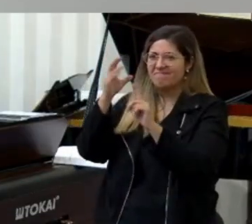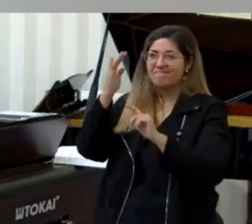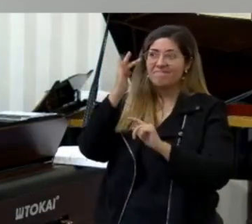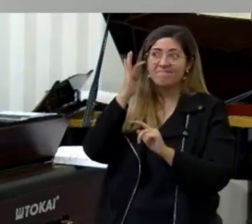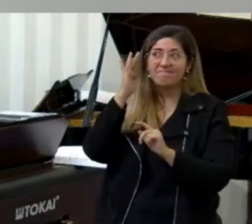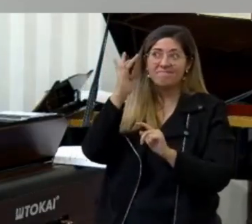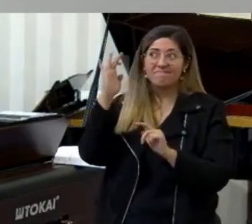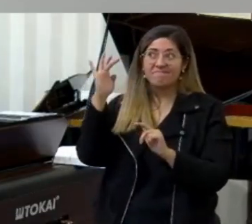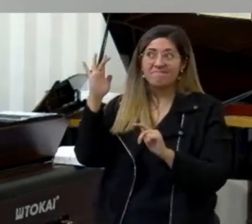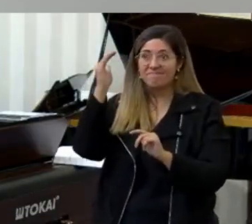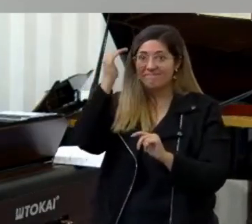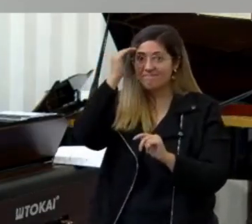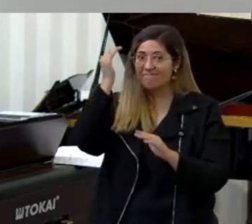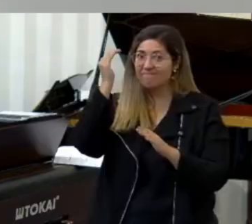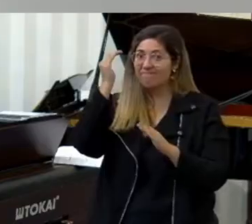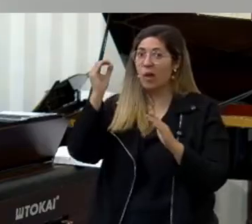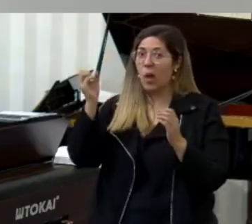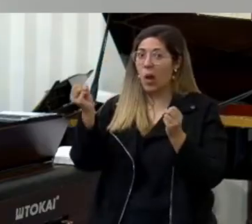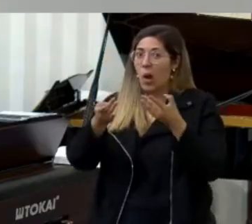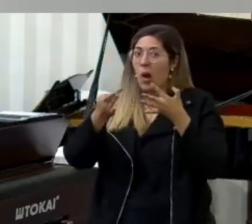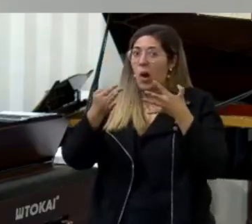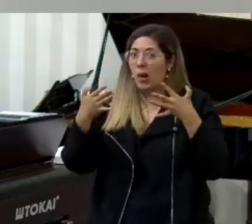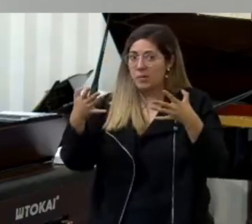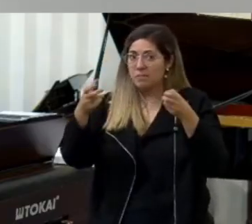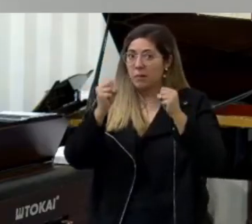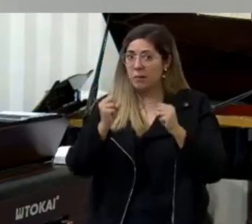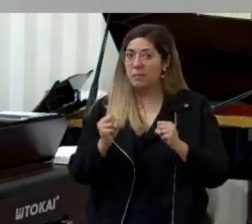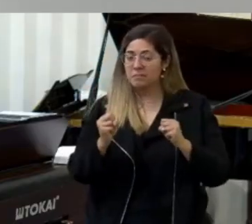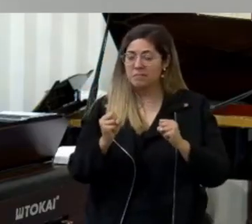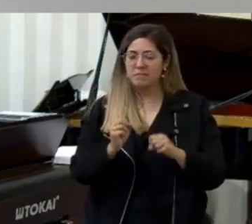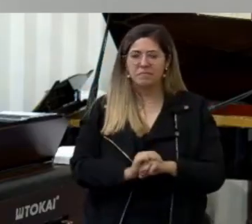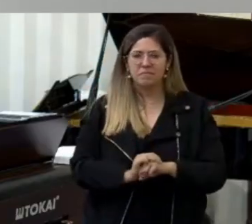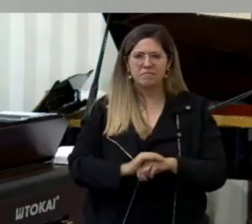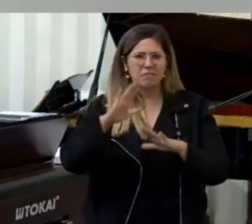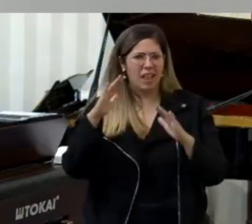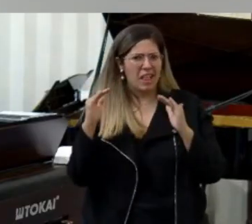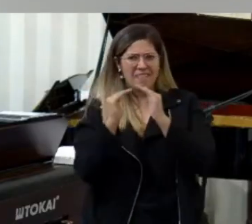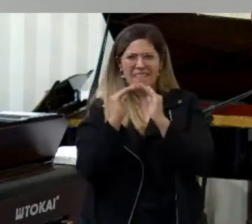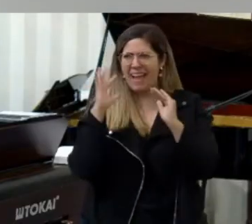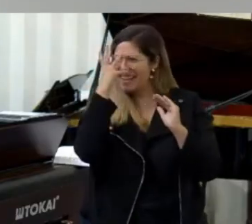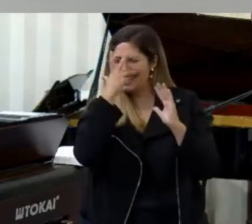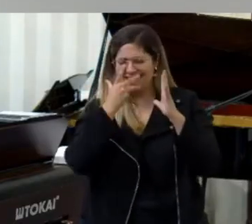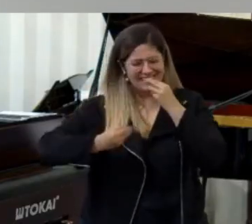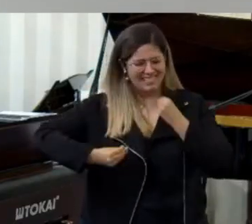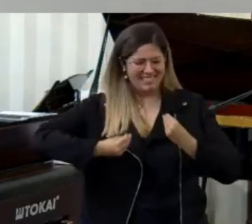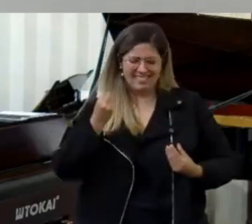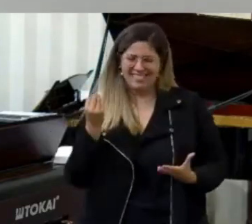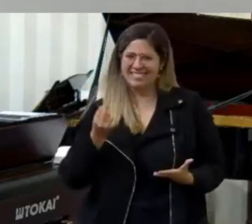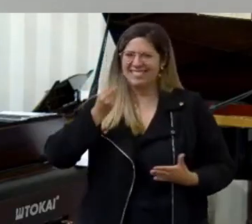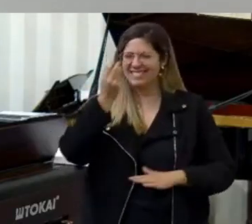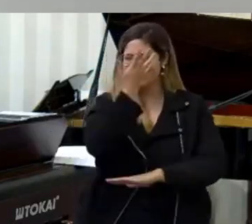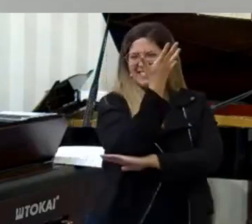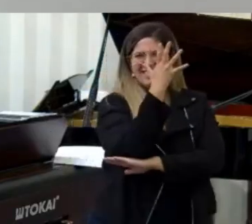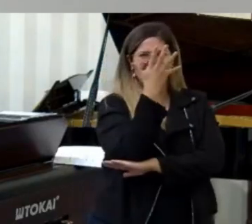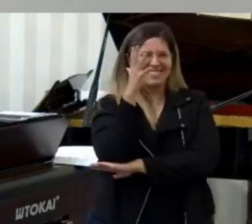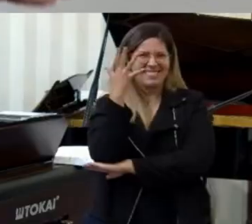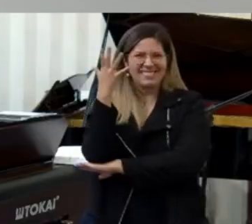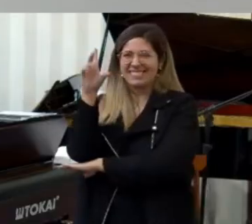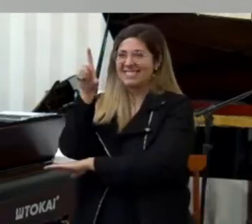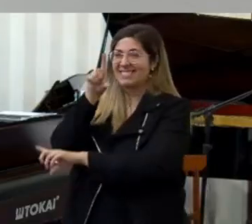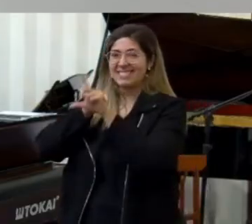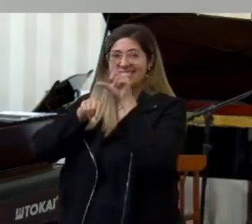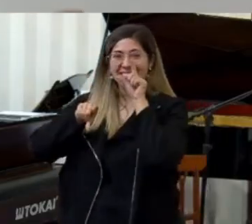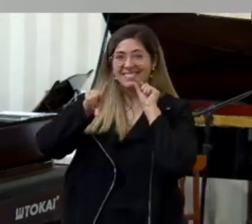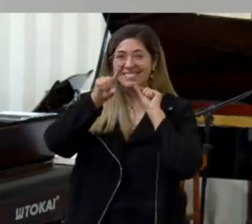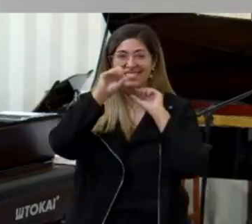grandes coisas para a vida de vocês. Então façam um lugar bonito para se viver, tudo verdinho,